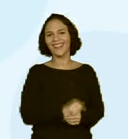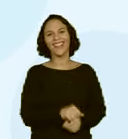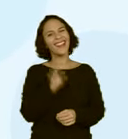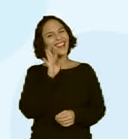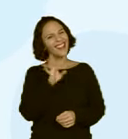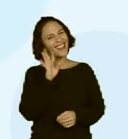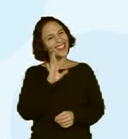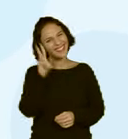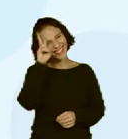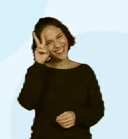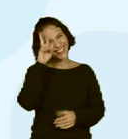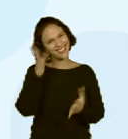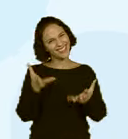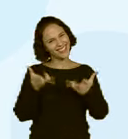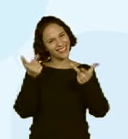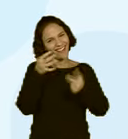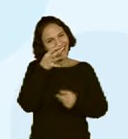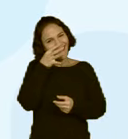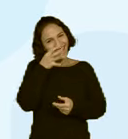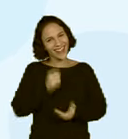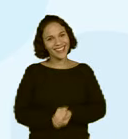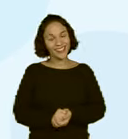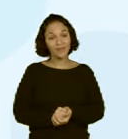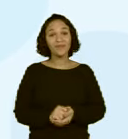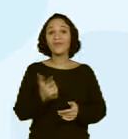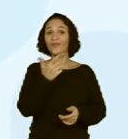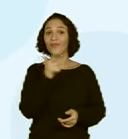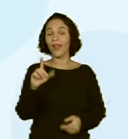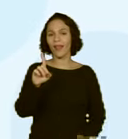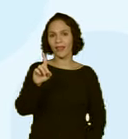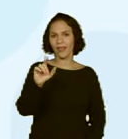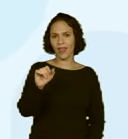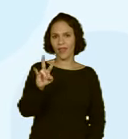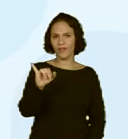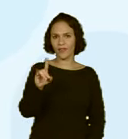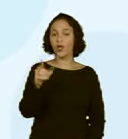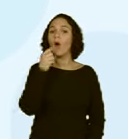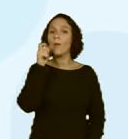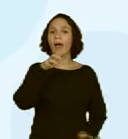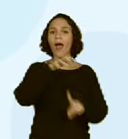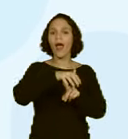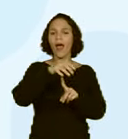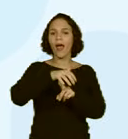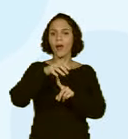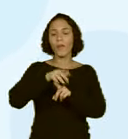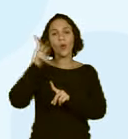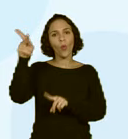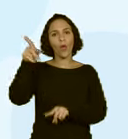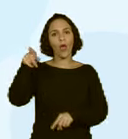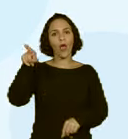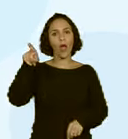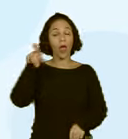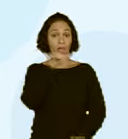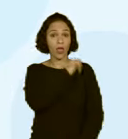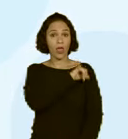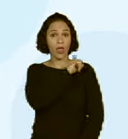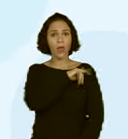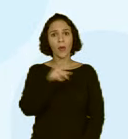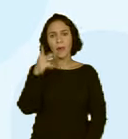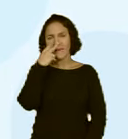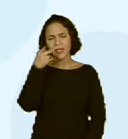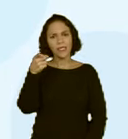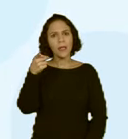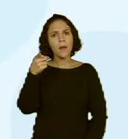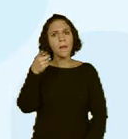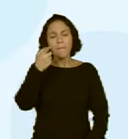história bacana. Incrível. E o David, o camelô do Rio de Janeiro, que ficou milionário com um